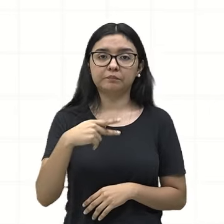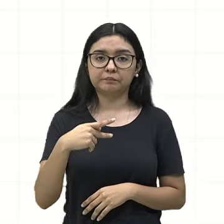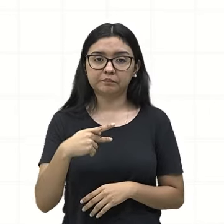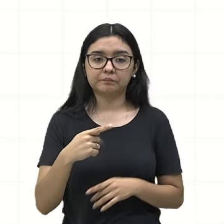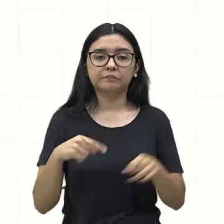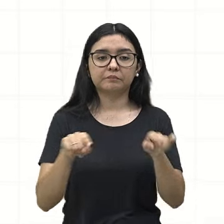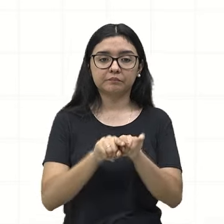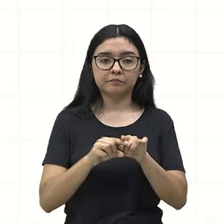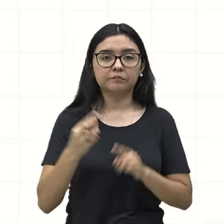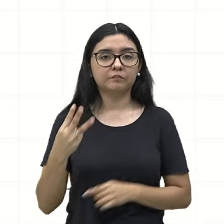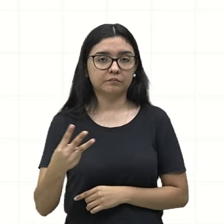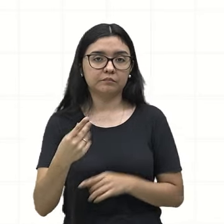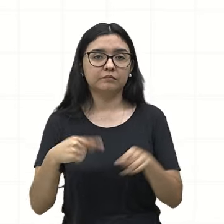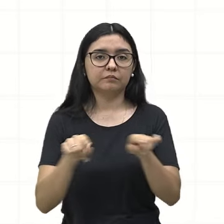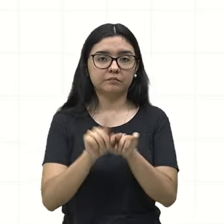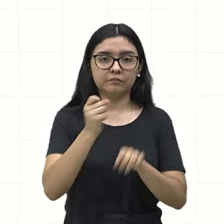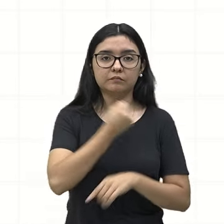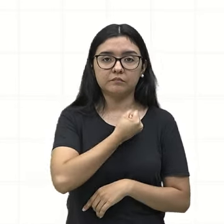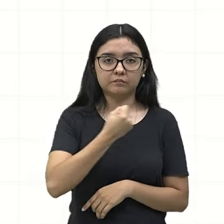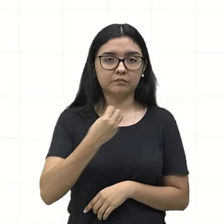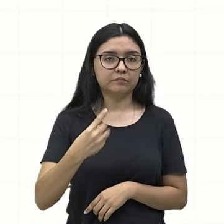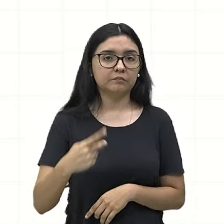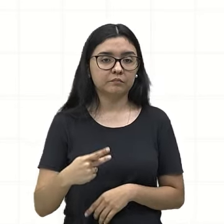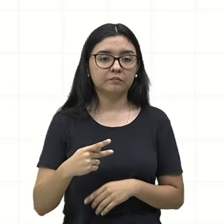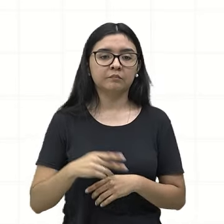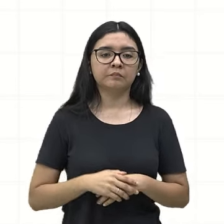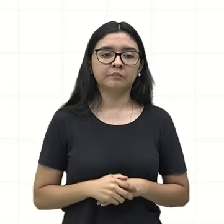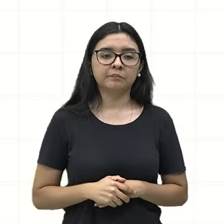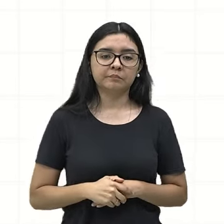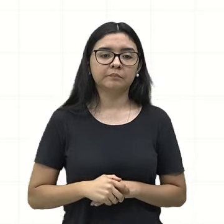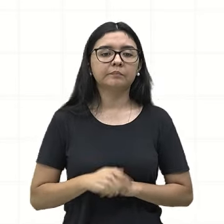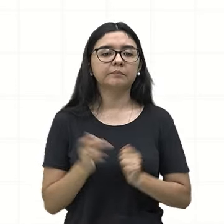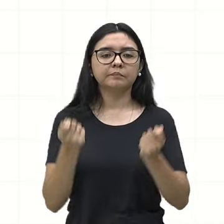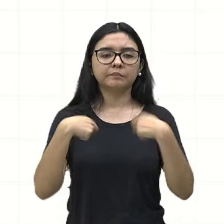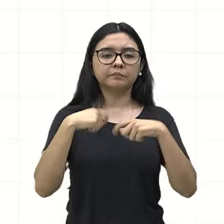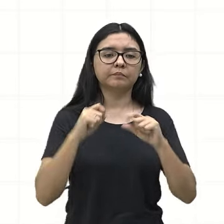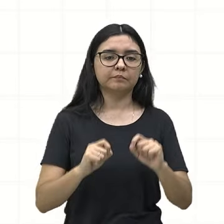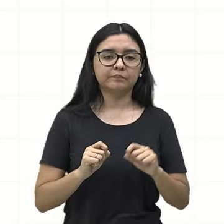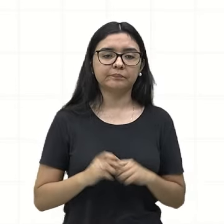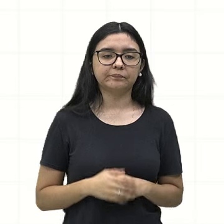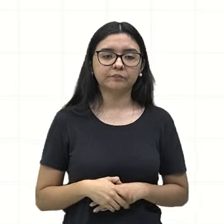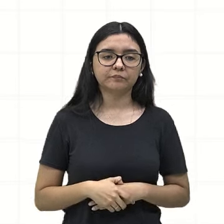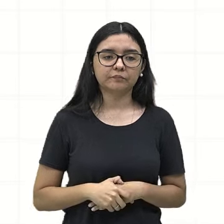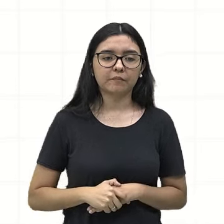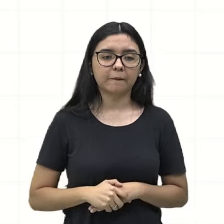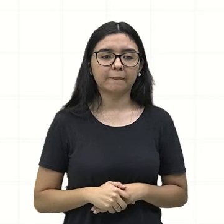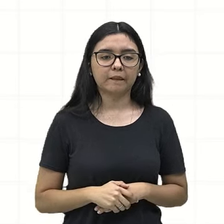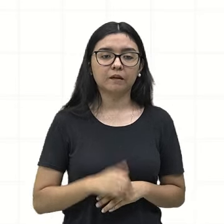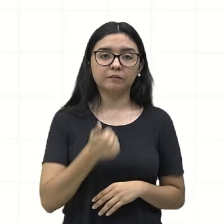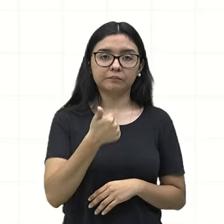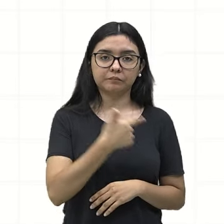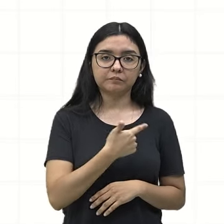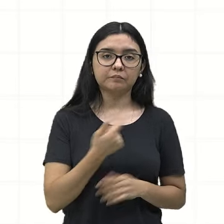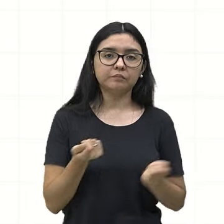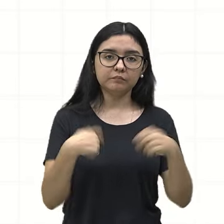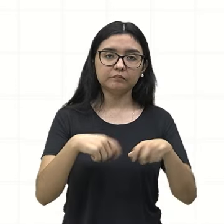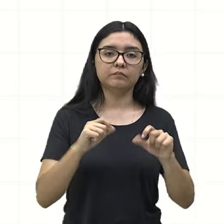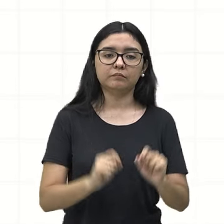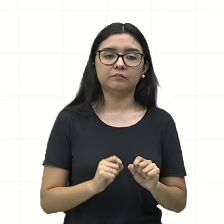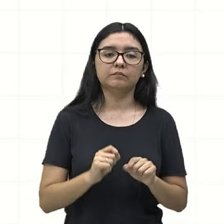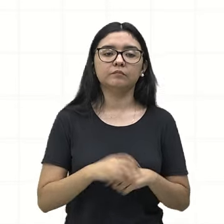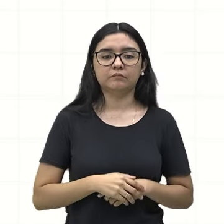3 também é um número primo, tá legal? E aí, ó, a gente pode, o número 12 pode ser reescrito por